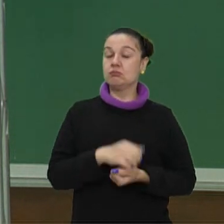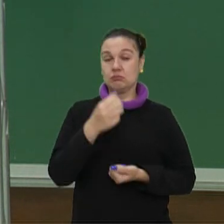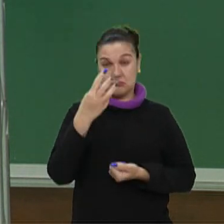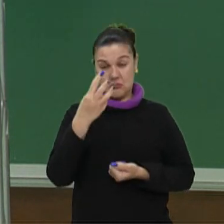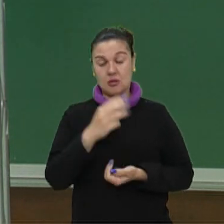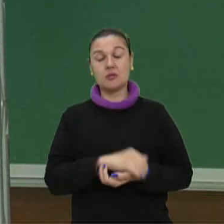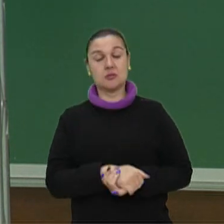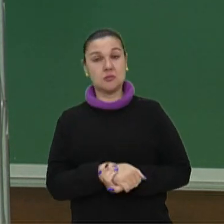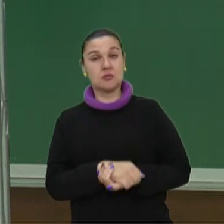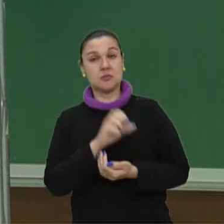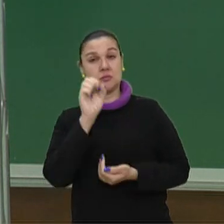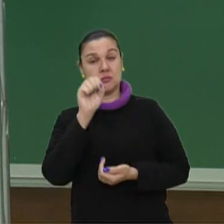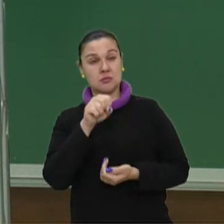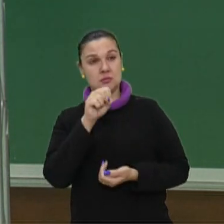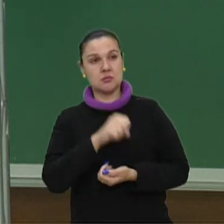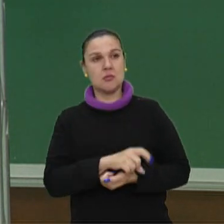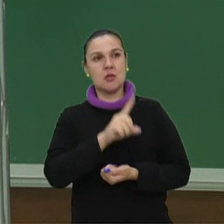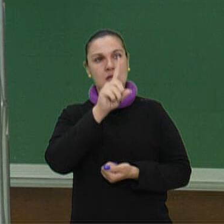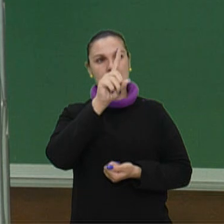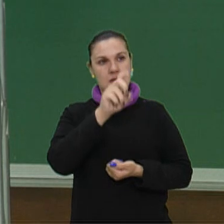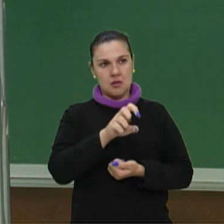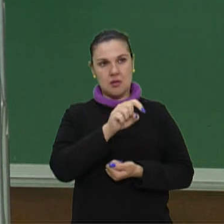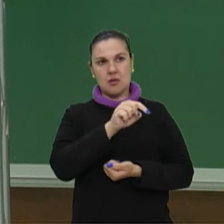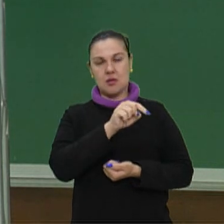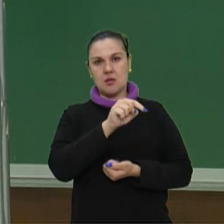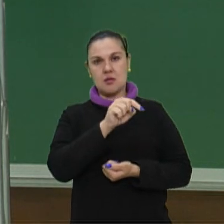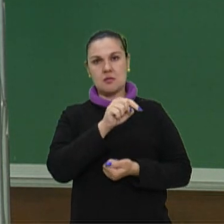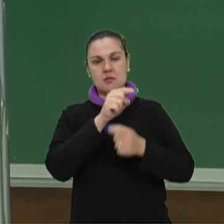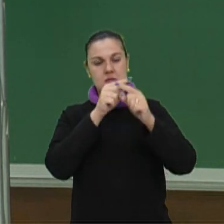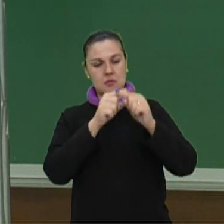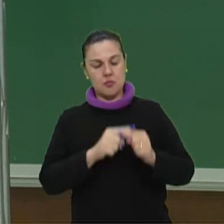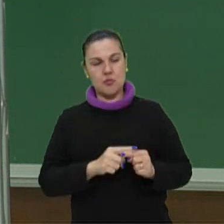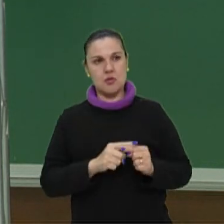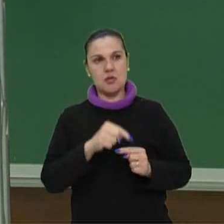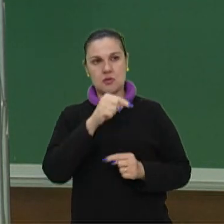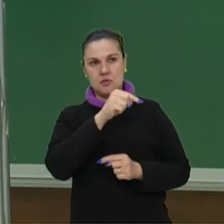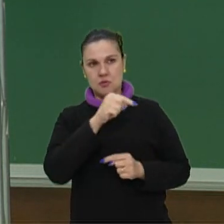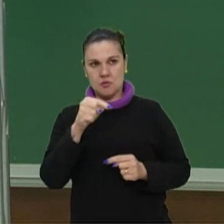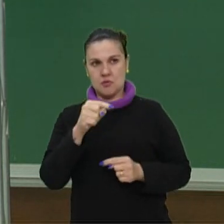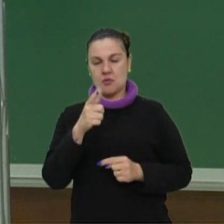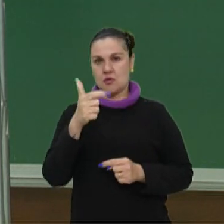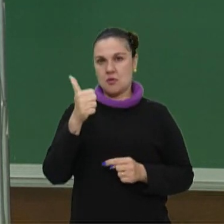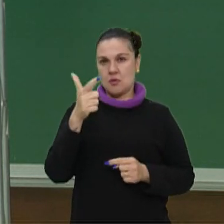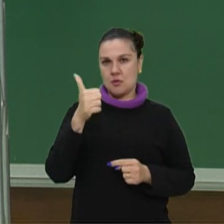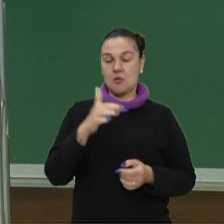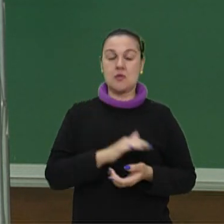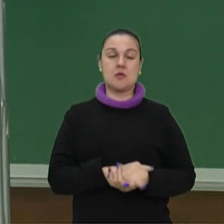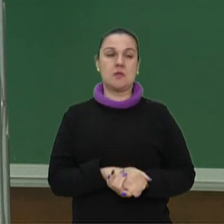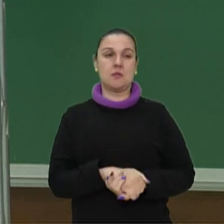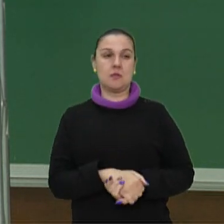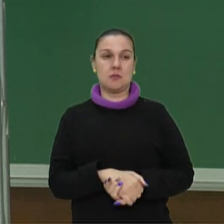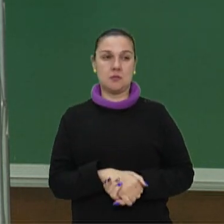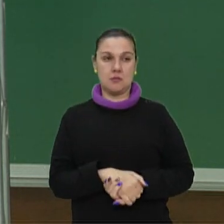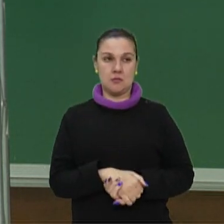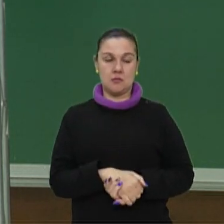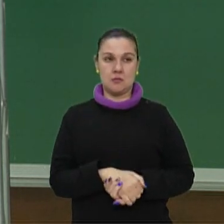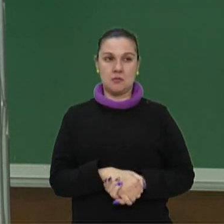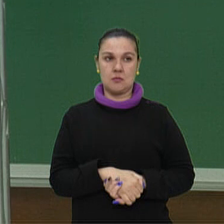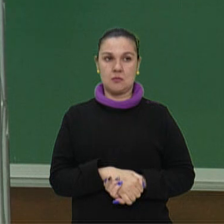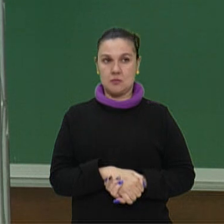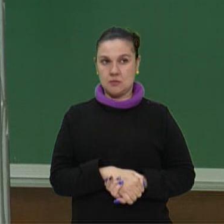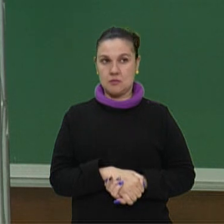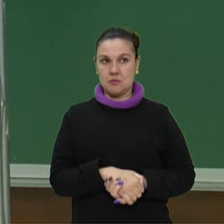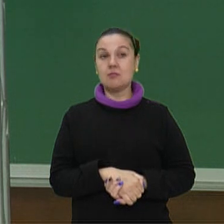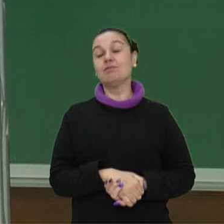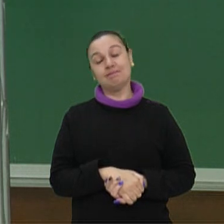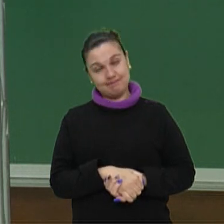dá 3. Né? E 15 multiplicado por menos 12, né? 15 multiplicado por